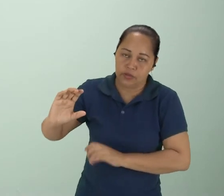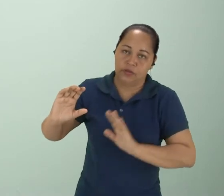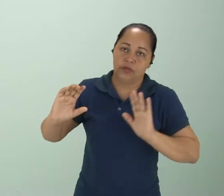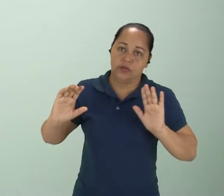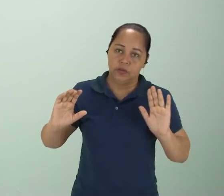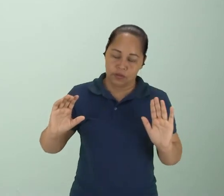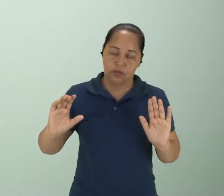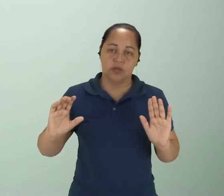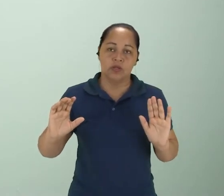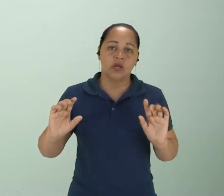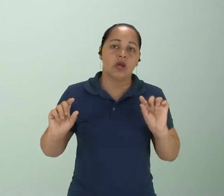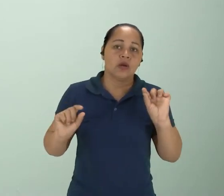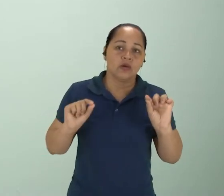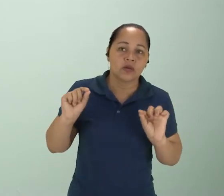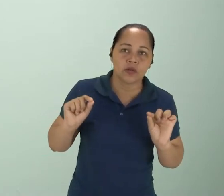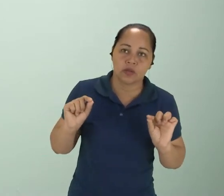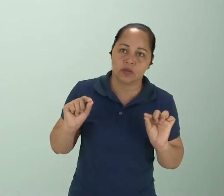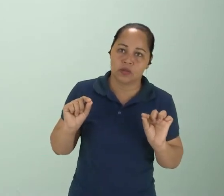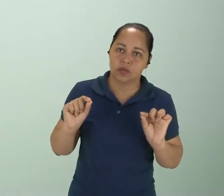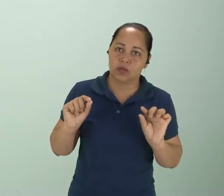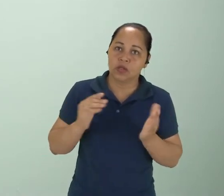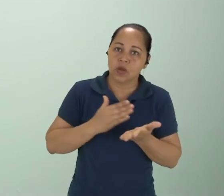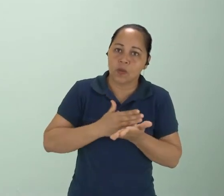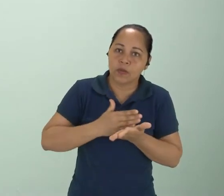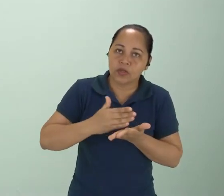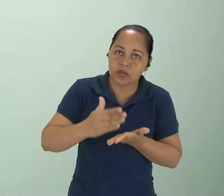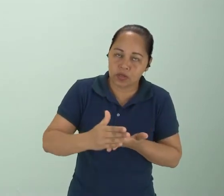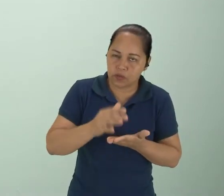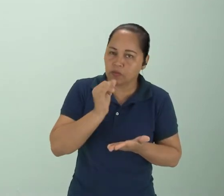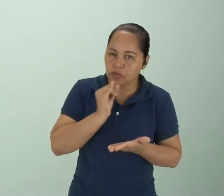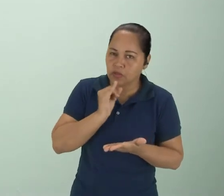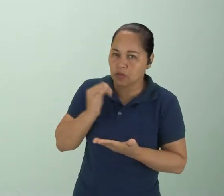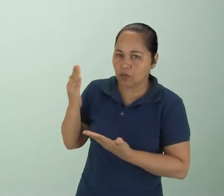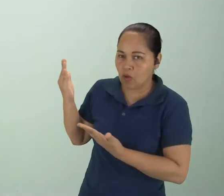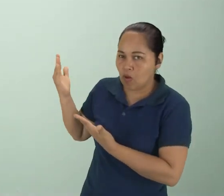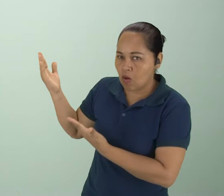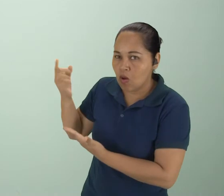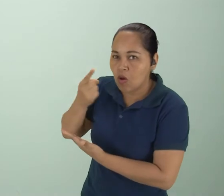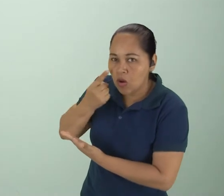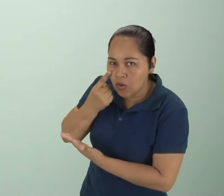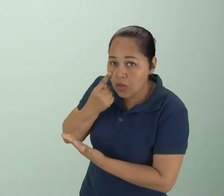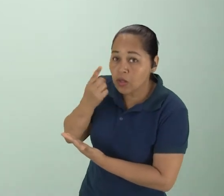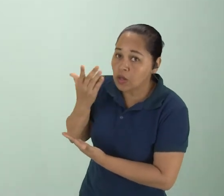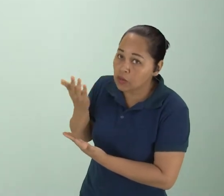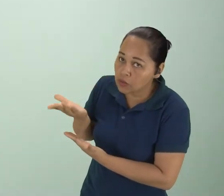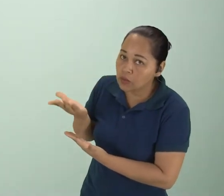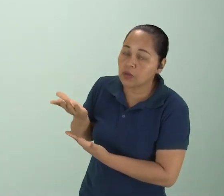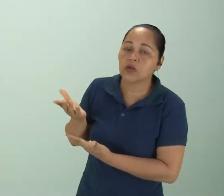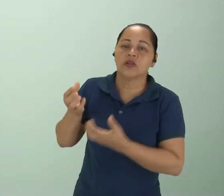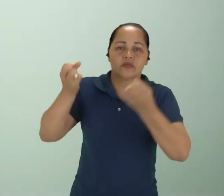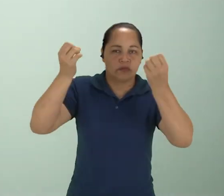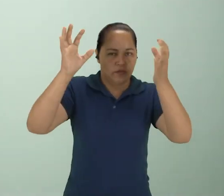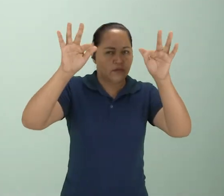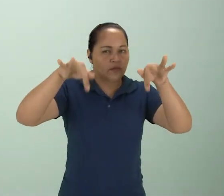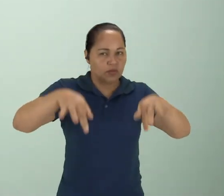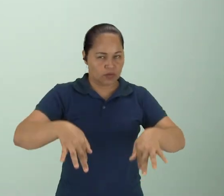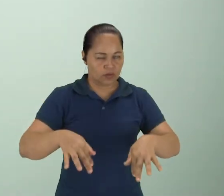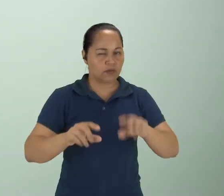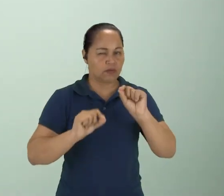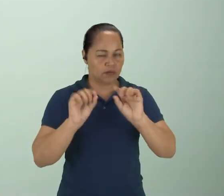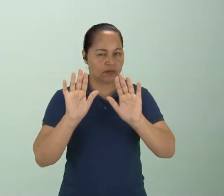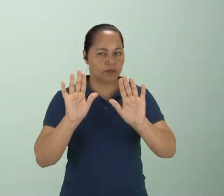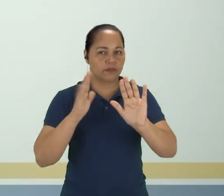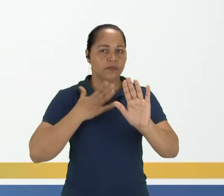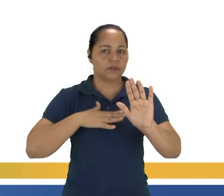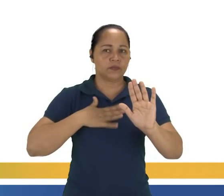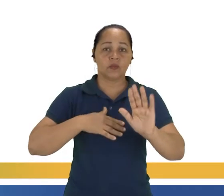a igreja católica tomou de conta e colocou como princípio. Por exemplo, dá uma olhada no finalzinho, a gente vai estar comentando sobre essa situação.